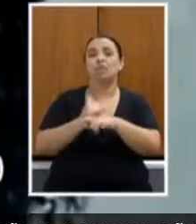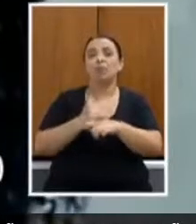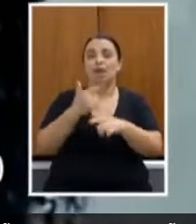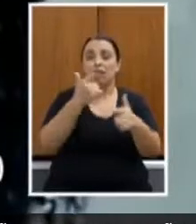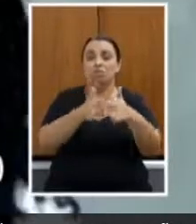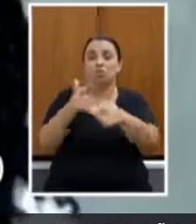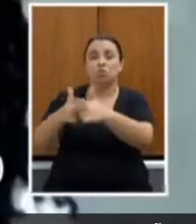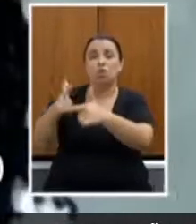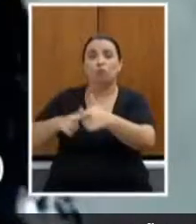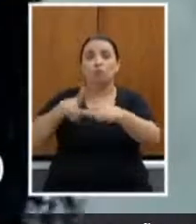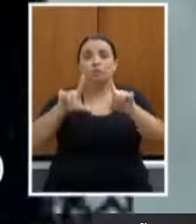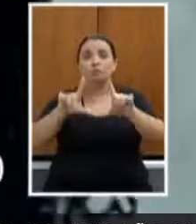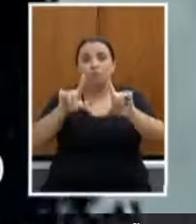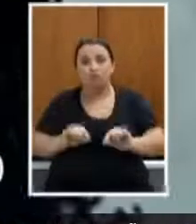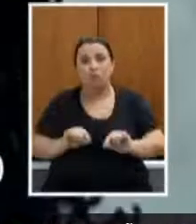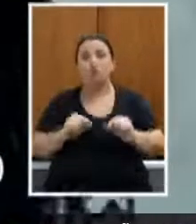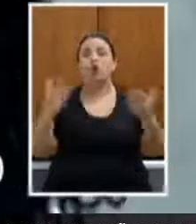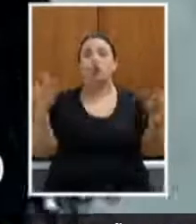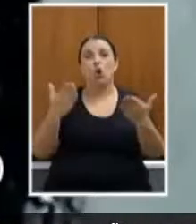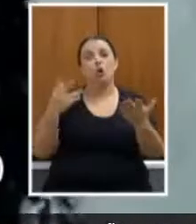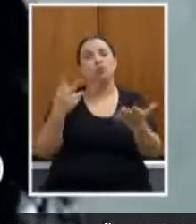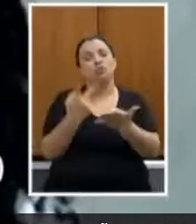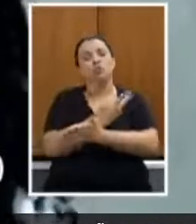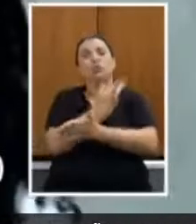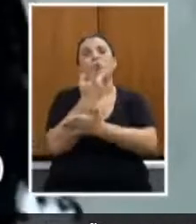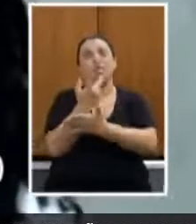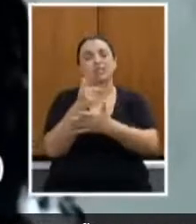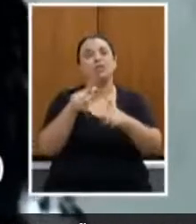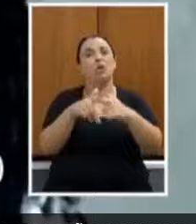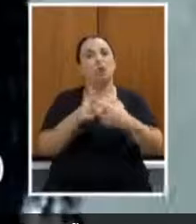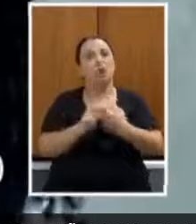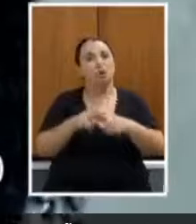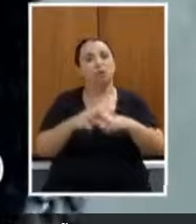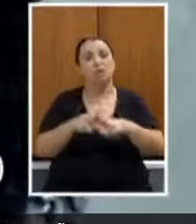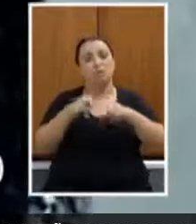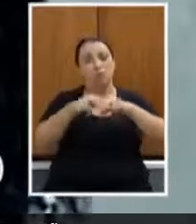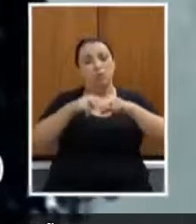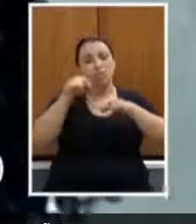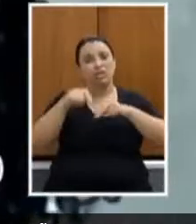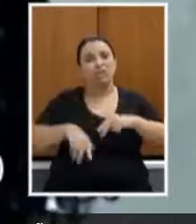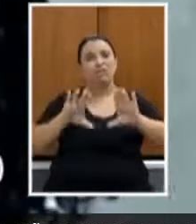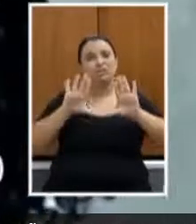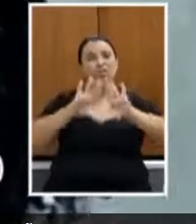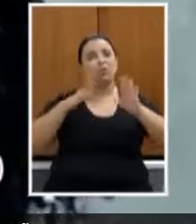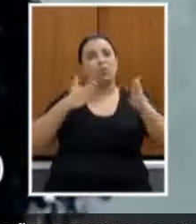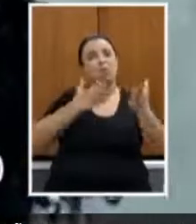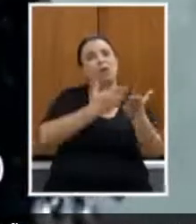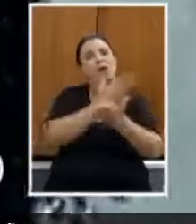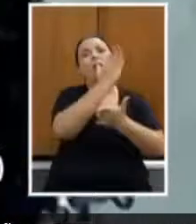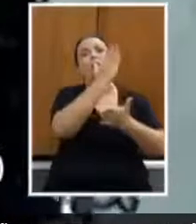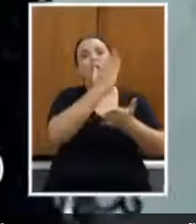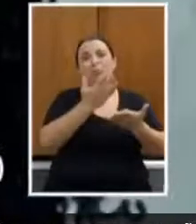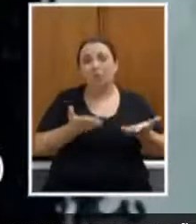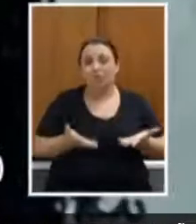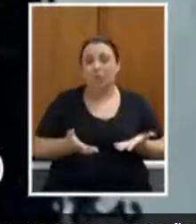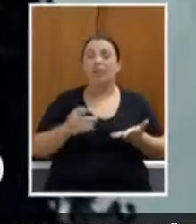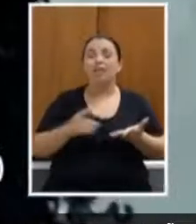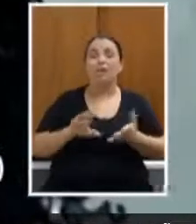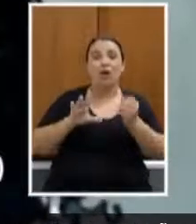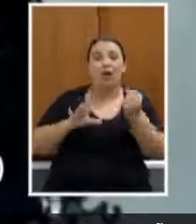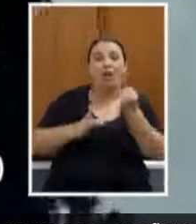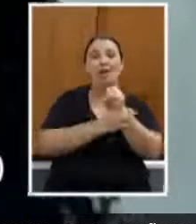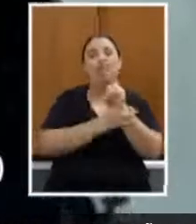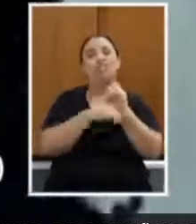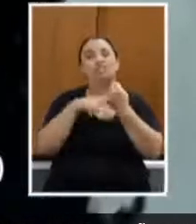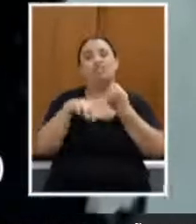hoje retificada para essa casa, garantindo que esse território agora consiga ter